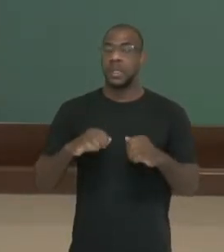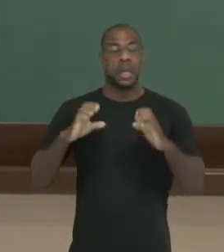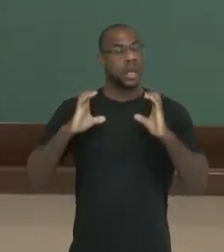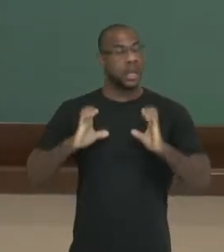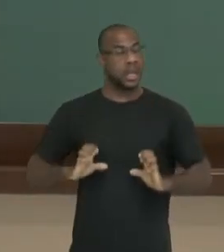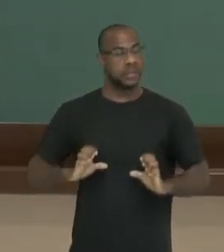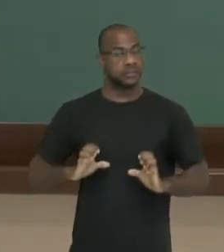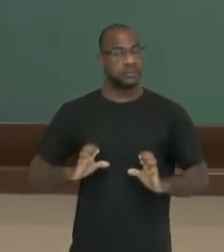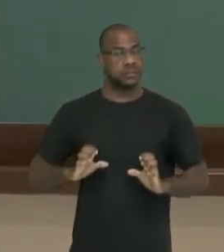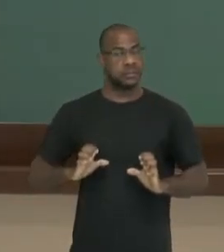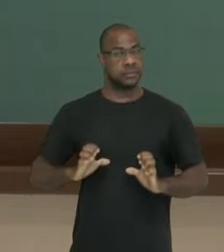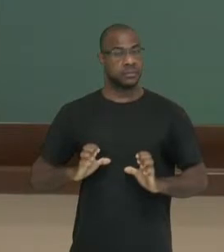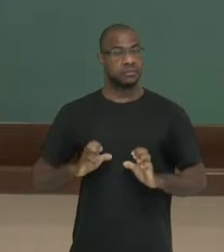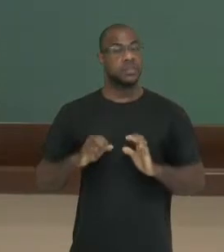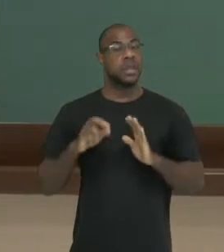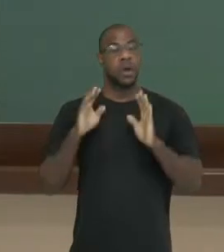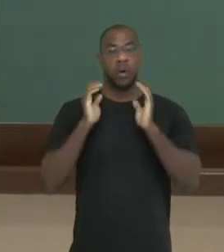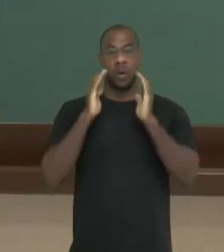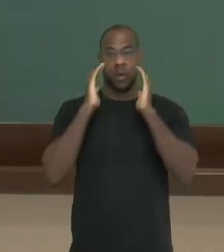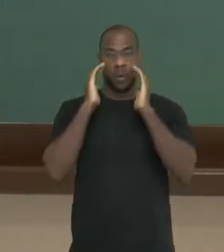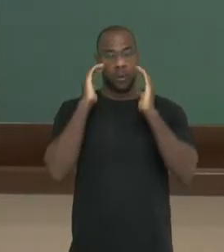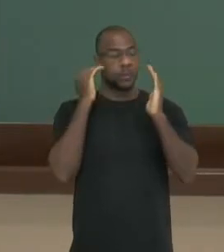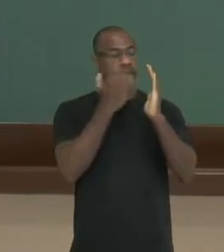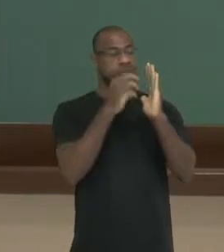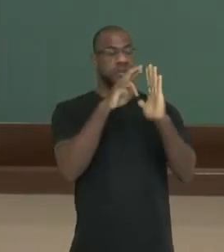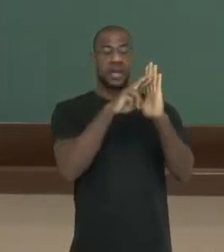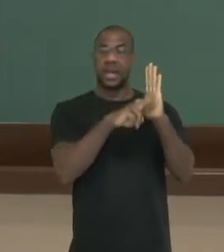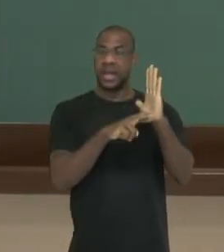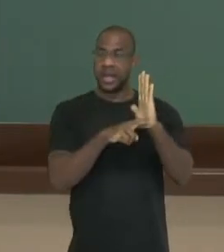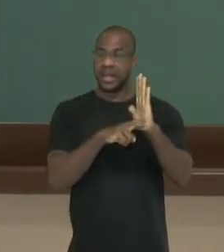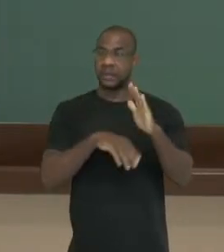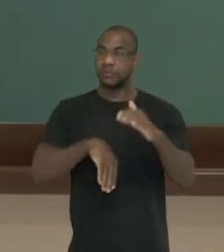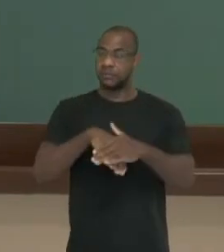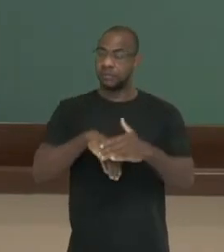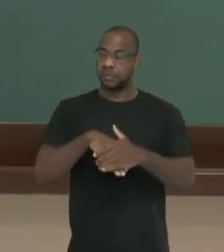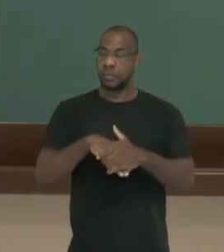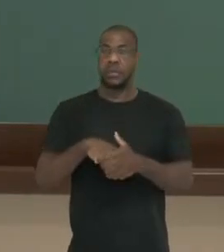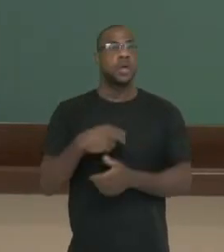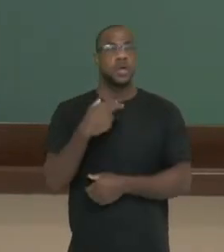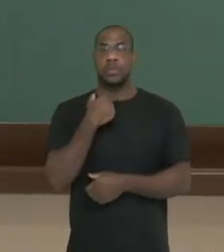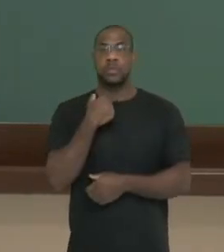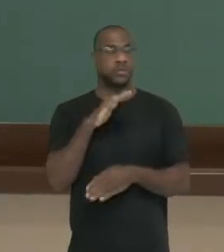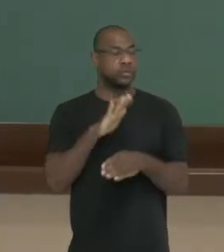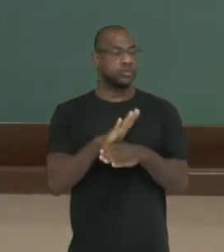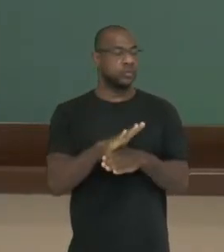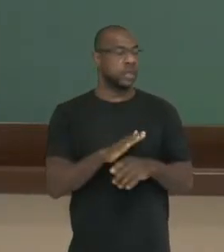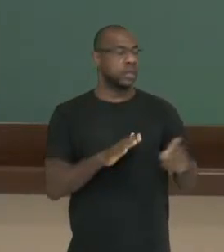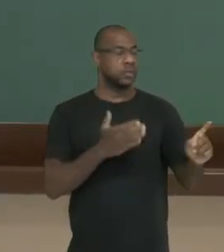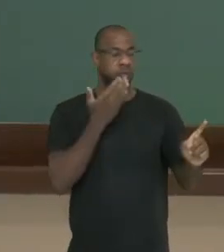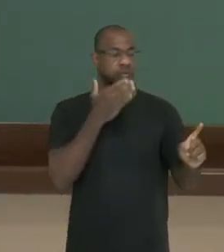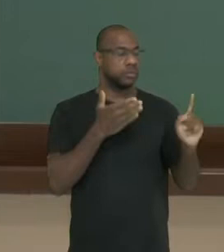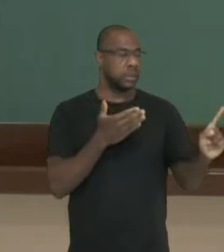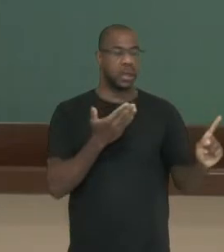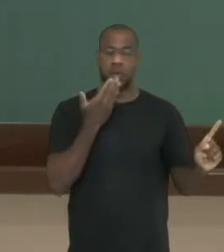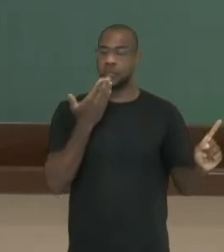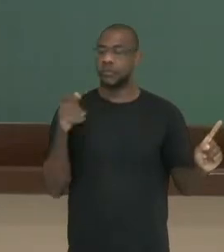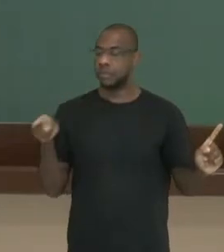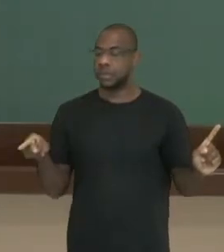justiça, seguir as regras do jogo com seriedade, sem ser parcial. Né? Ele tem que ser o